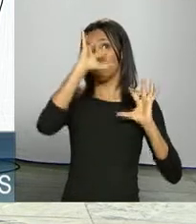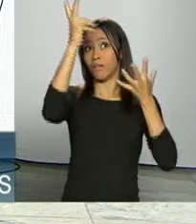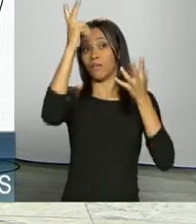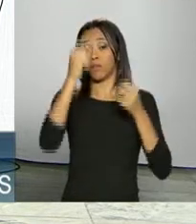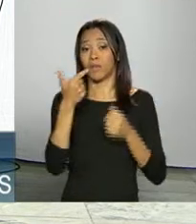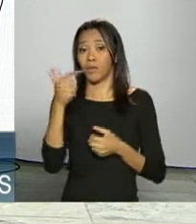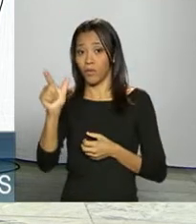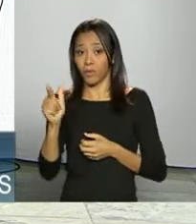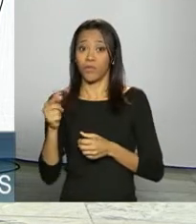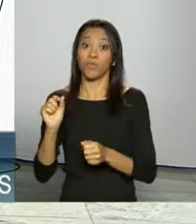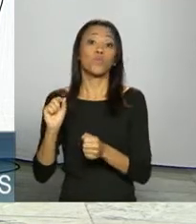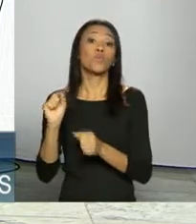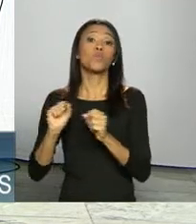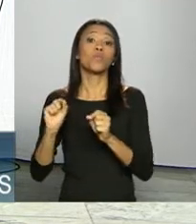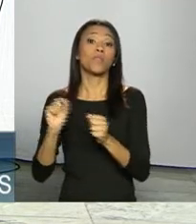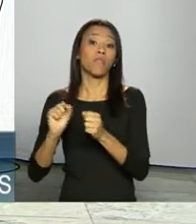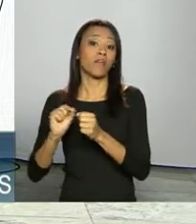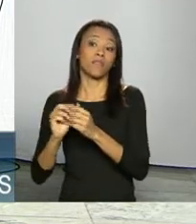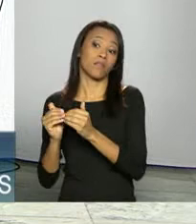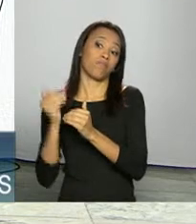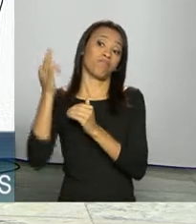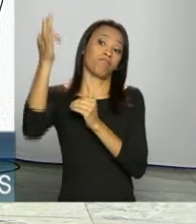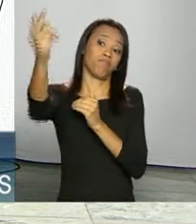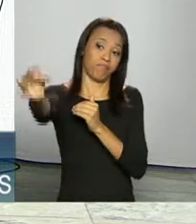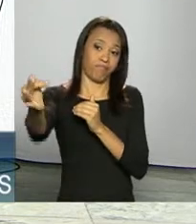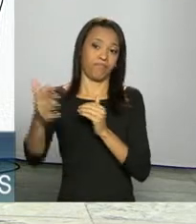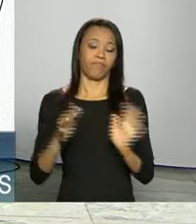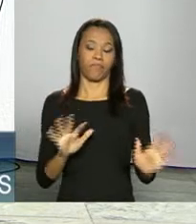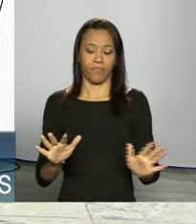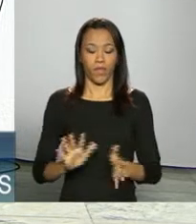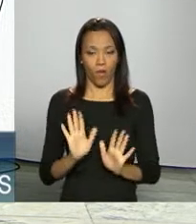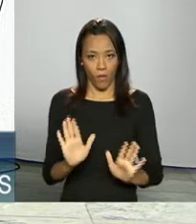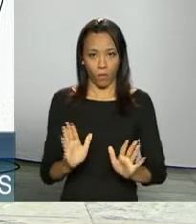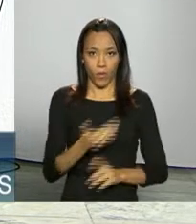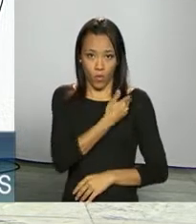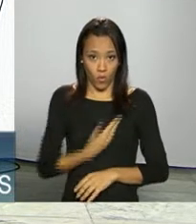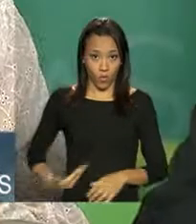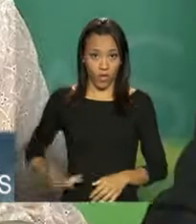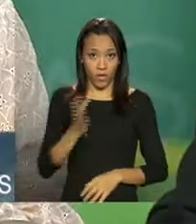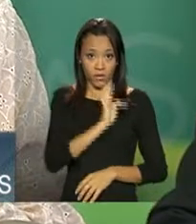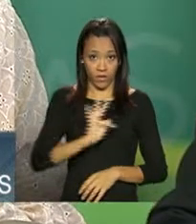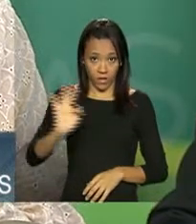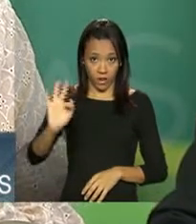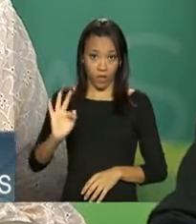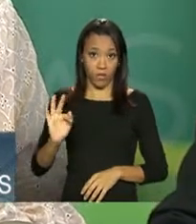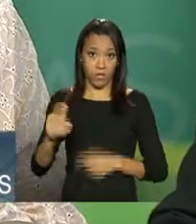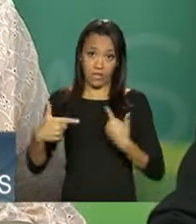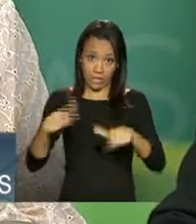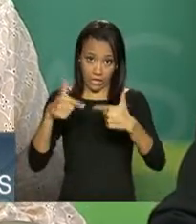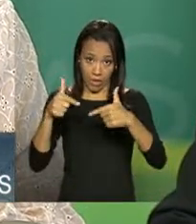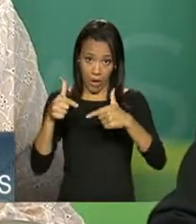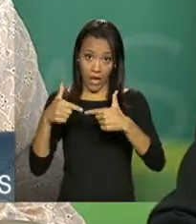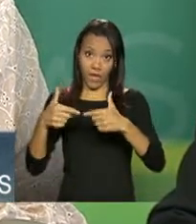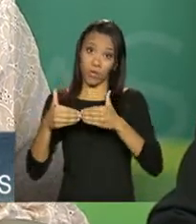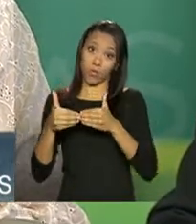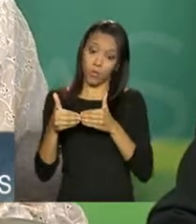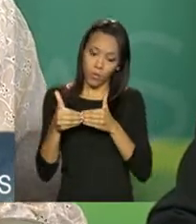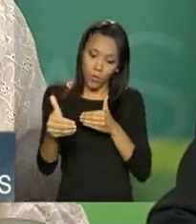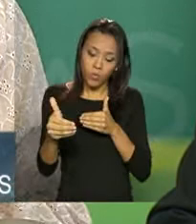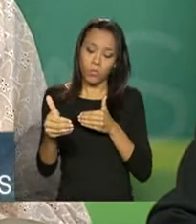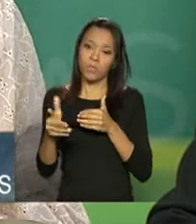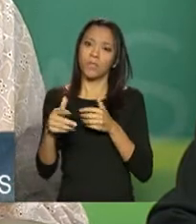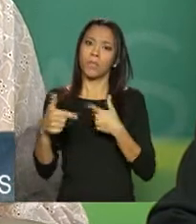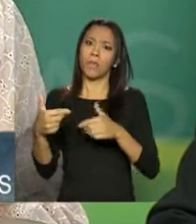tá o meu Federal opera em duas frentes Catarina obviamente a visão de curto prazo é emergencial